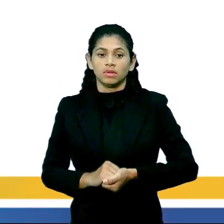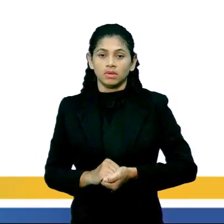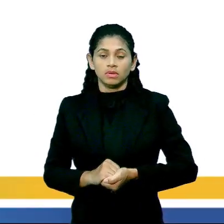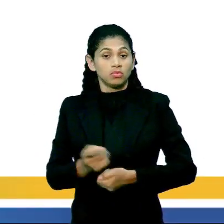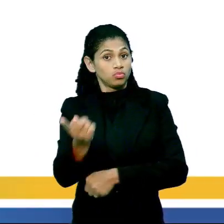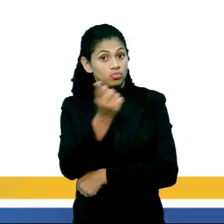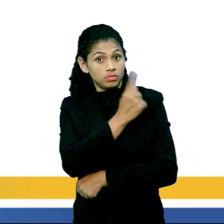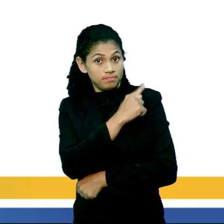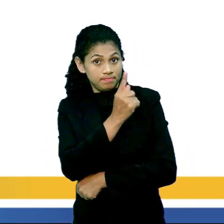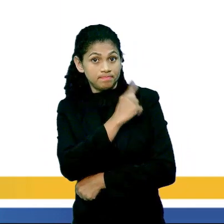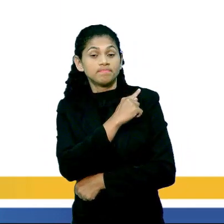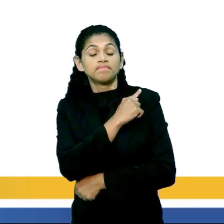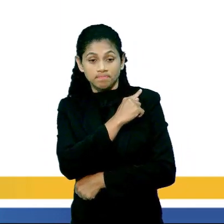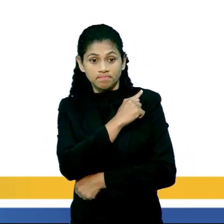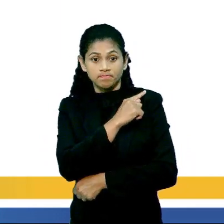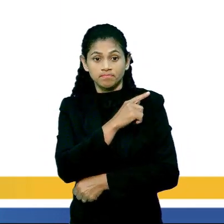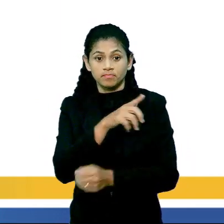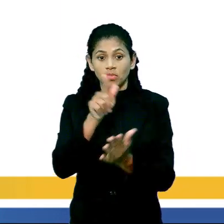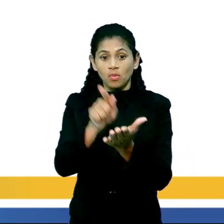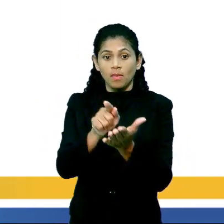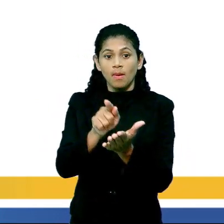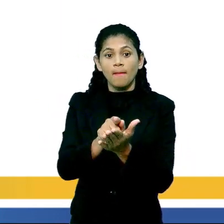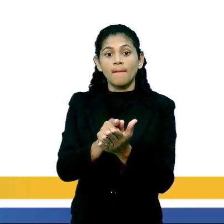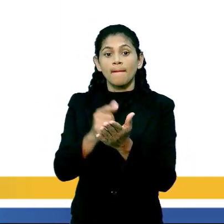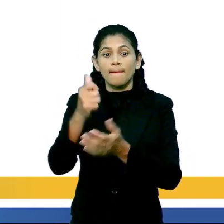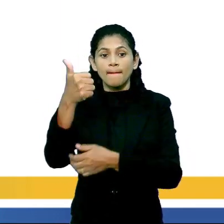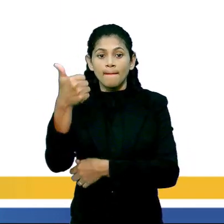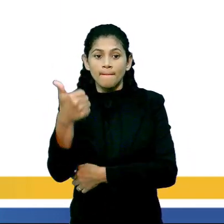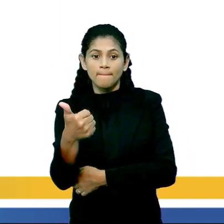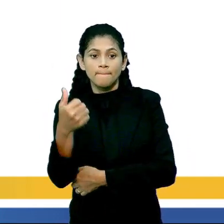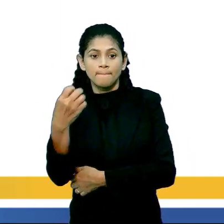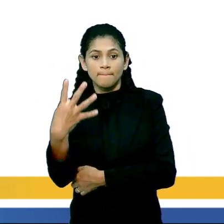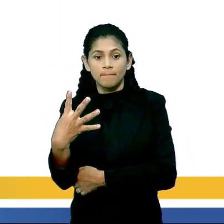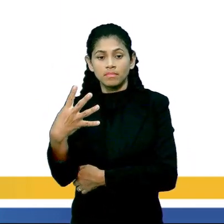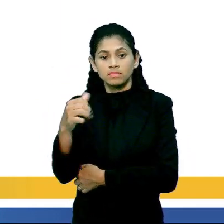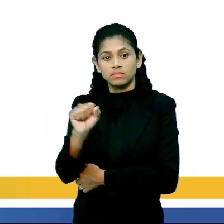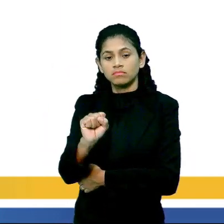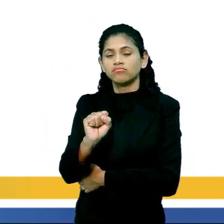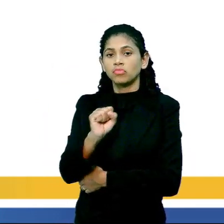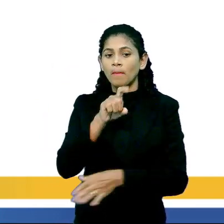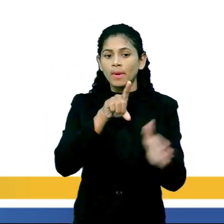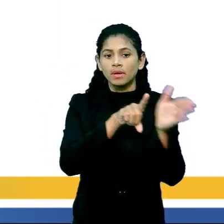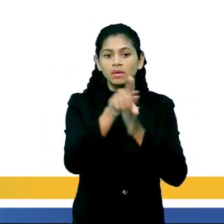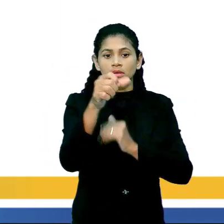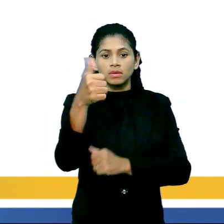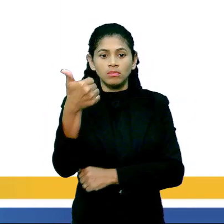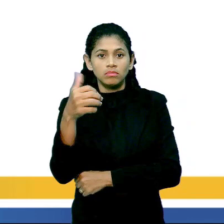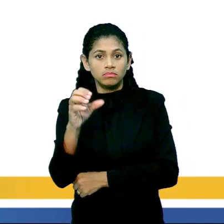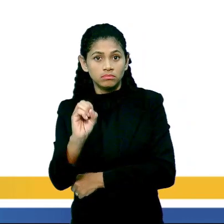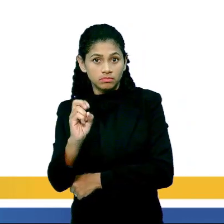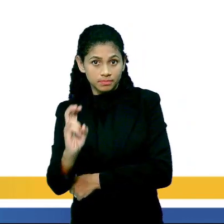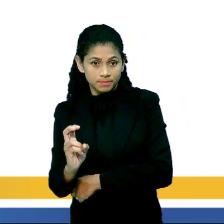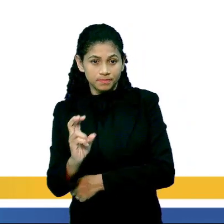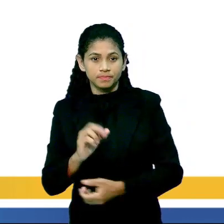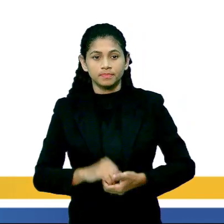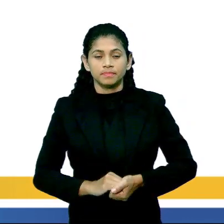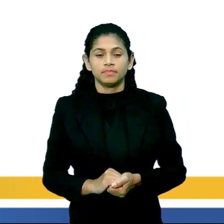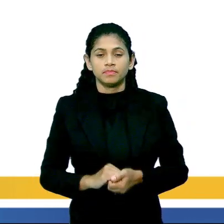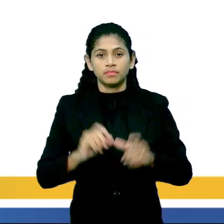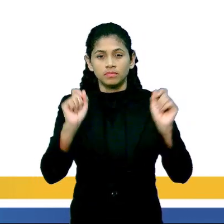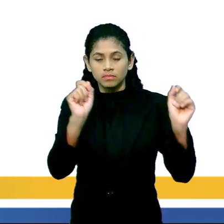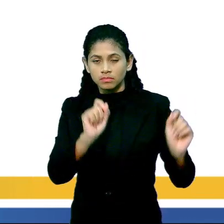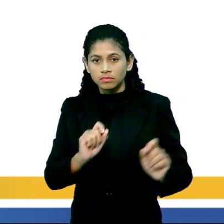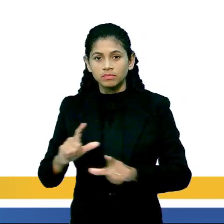livro de volume 1, página 148, questão 105, 54321, em tela.